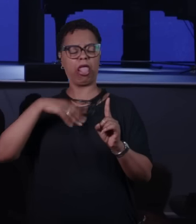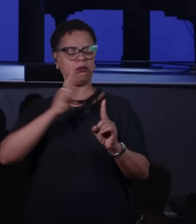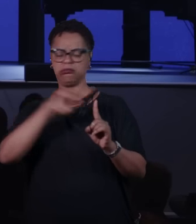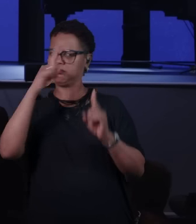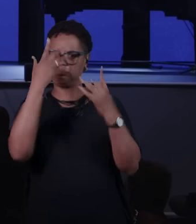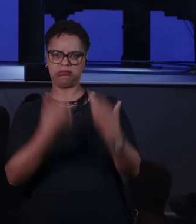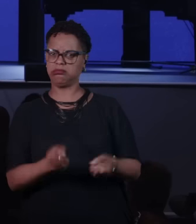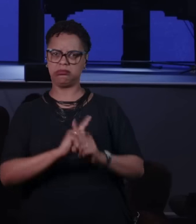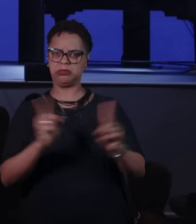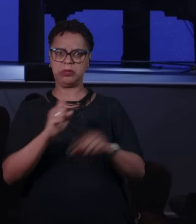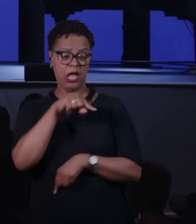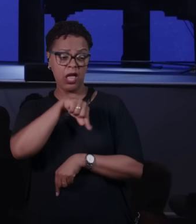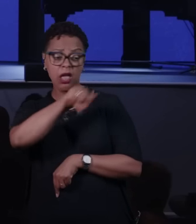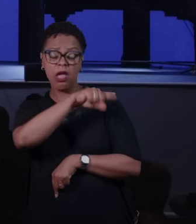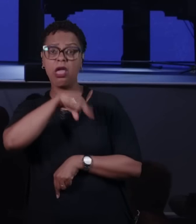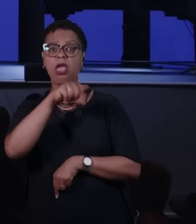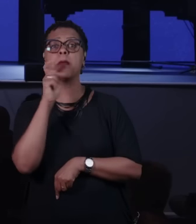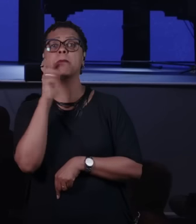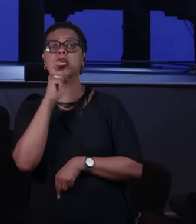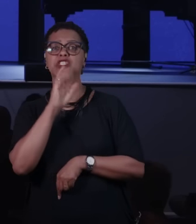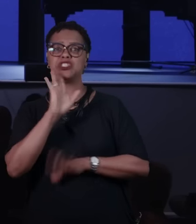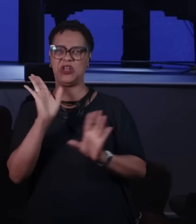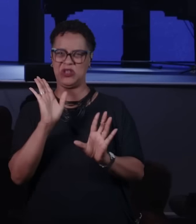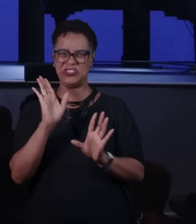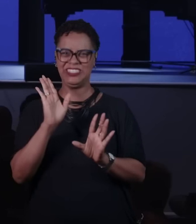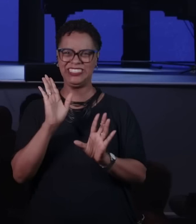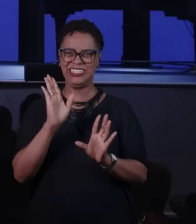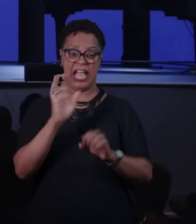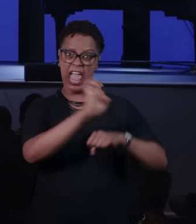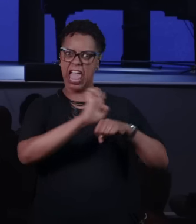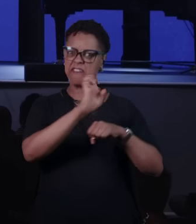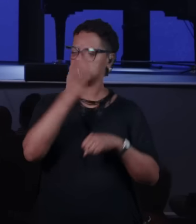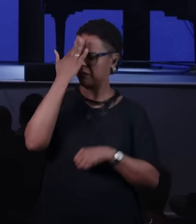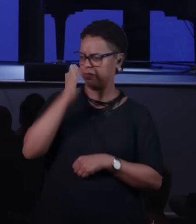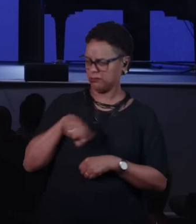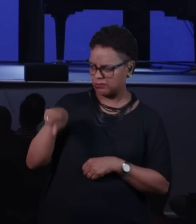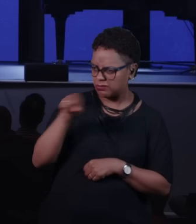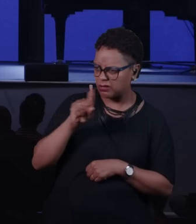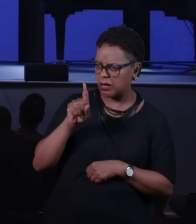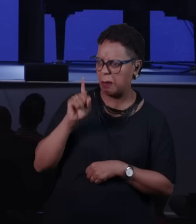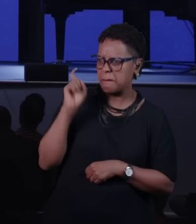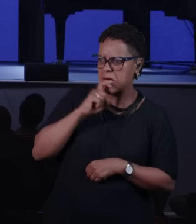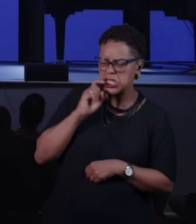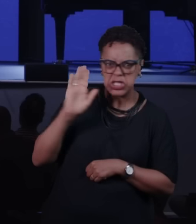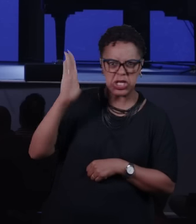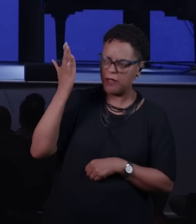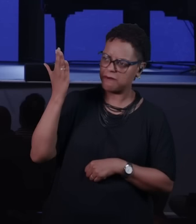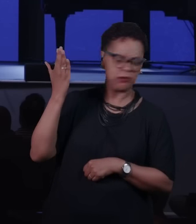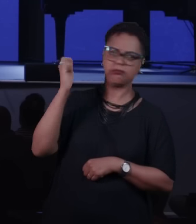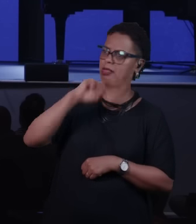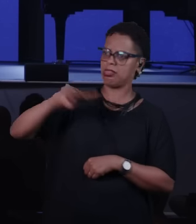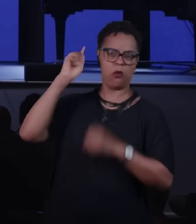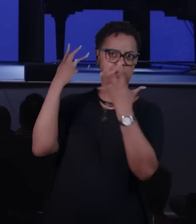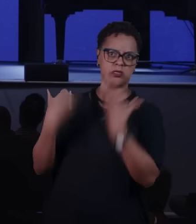e os achastes mentirosos. Eles não admitiam no meio deles homens